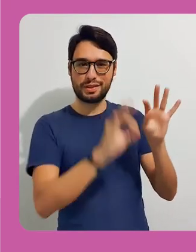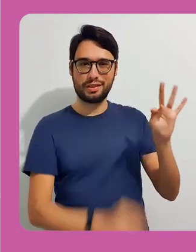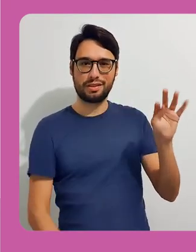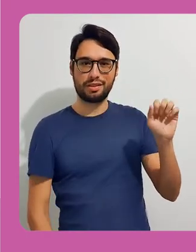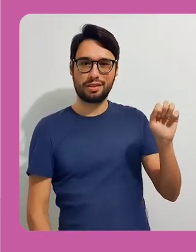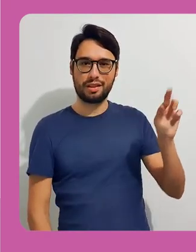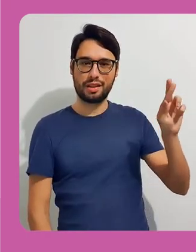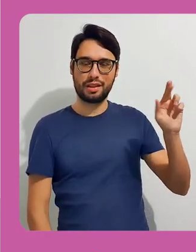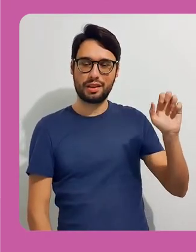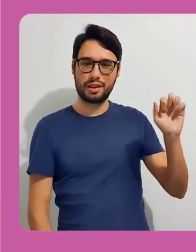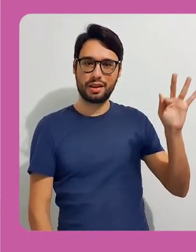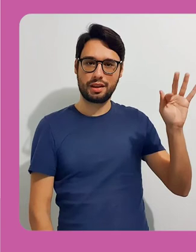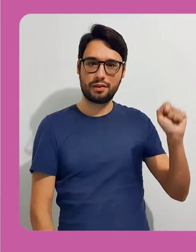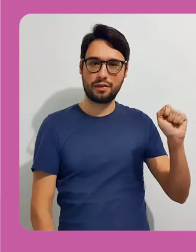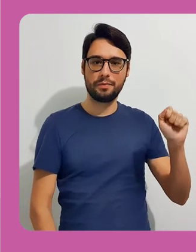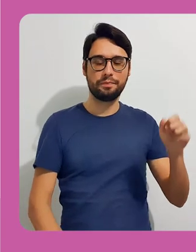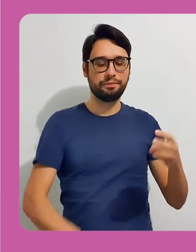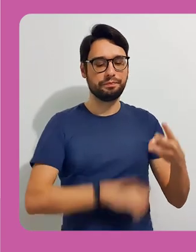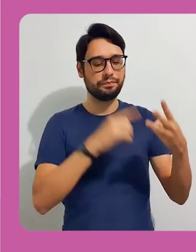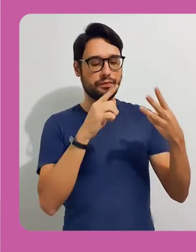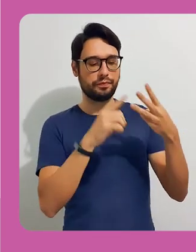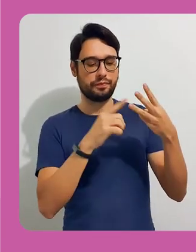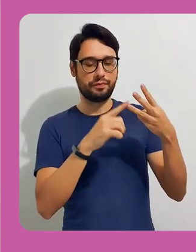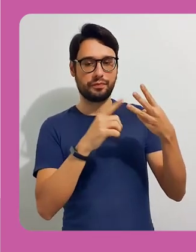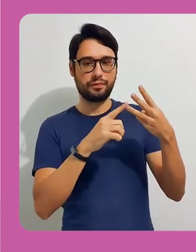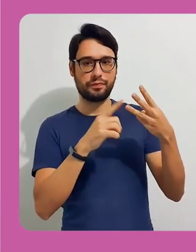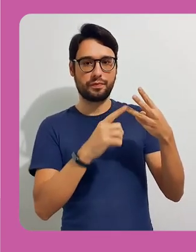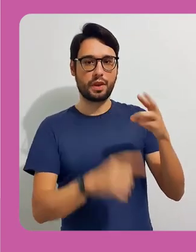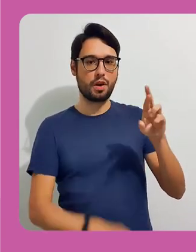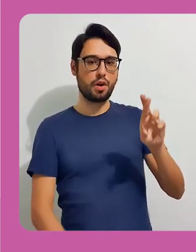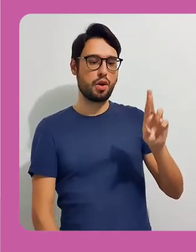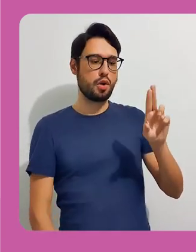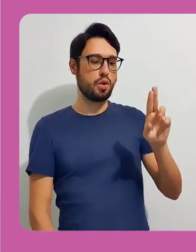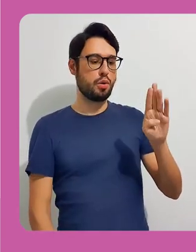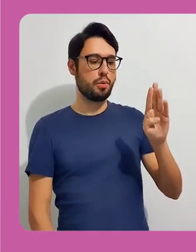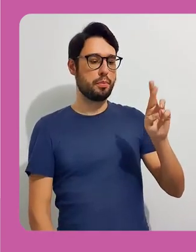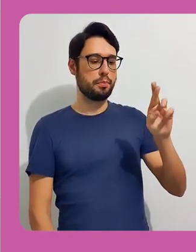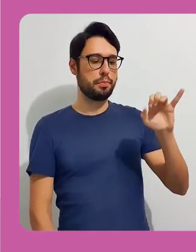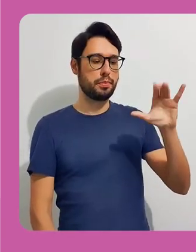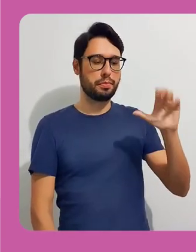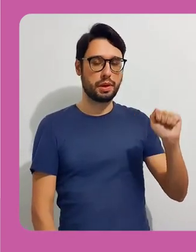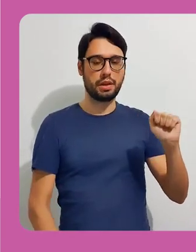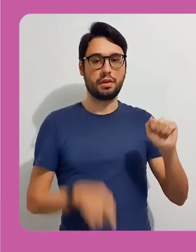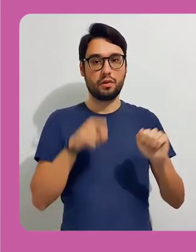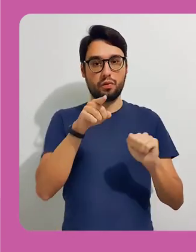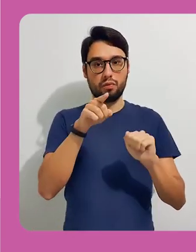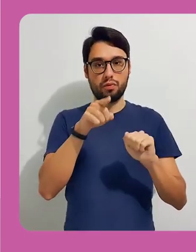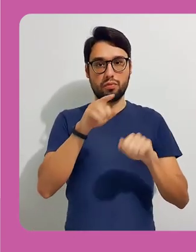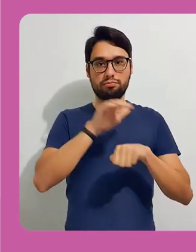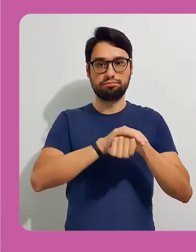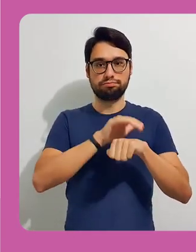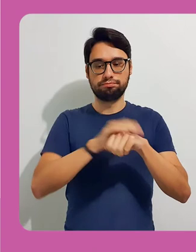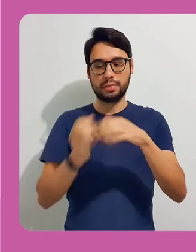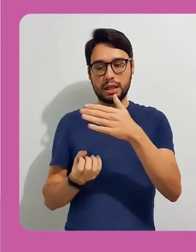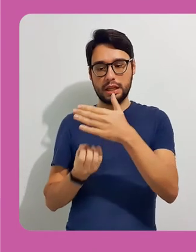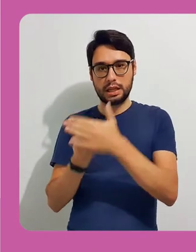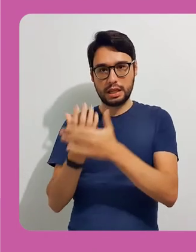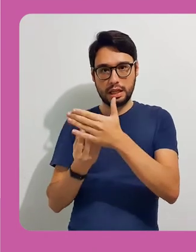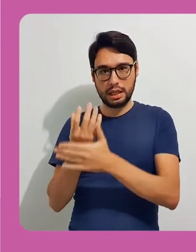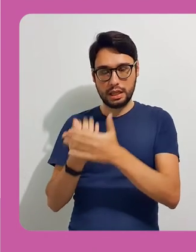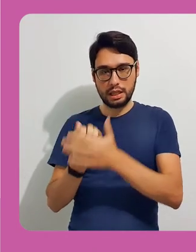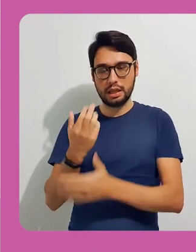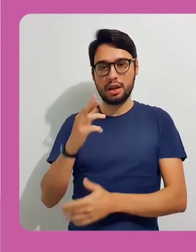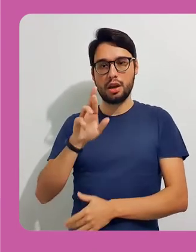você tem algumas diretrizes para fazer avaliação da tarefa